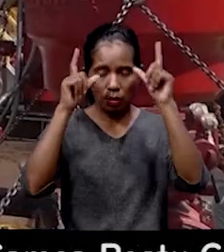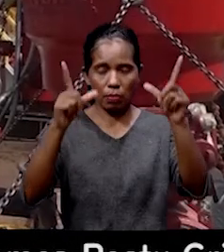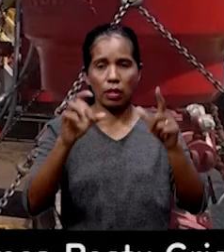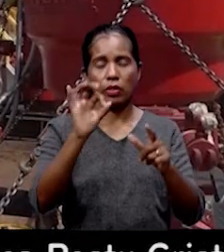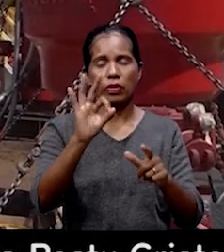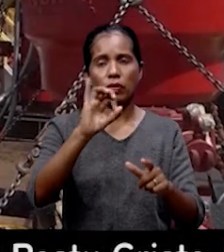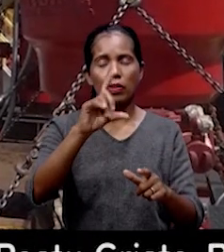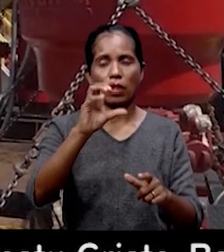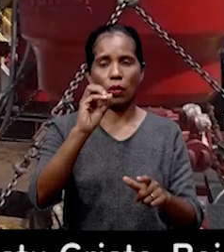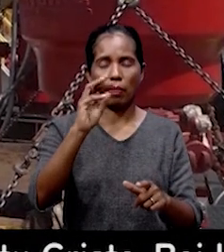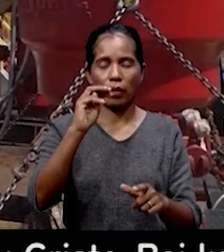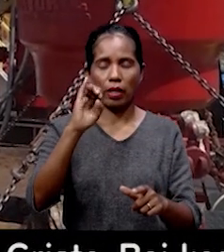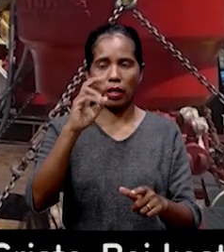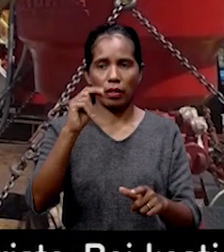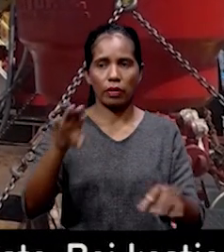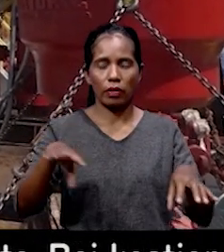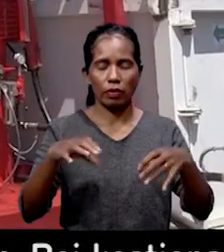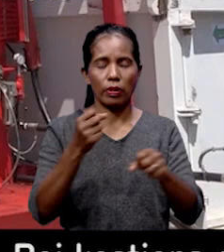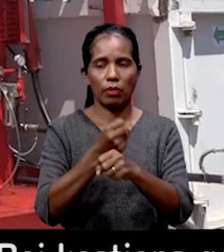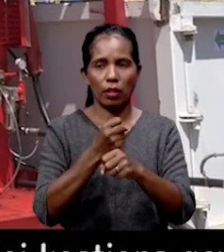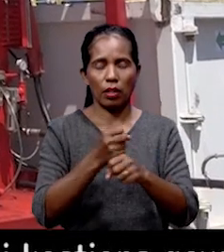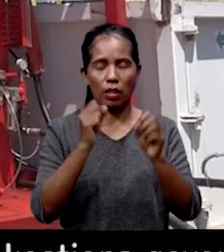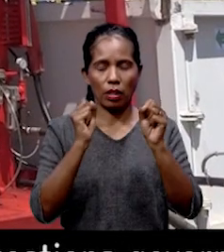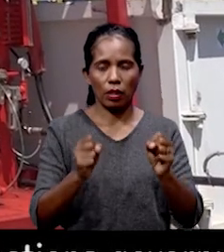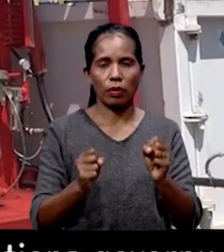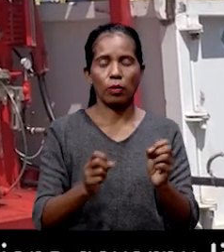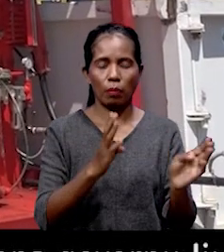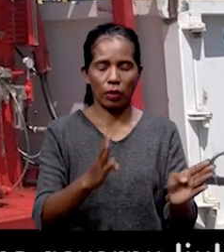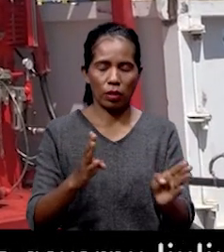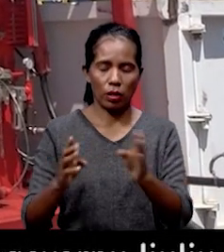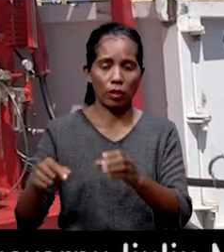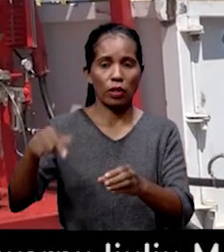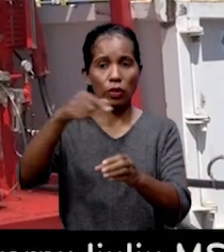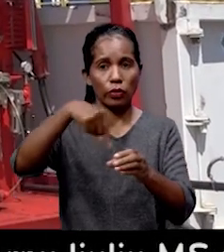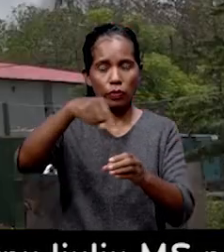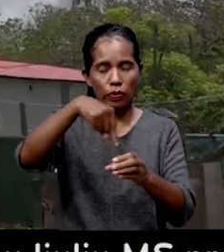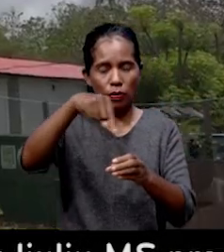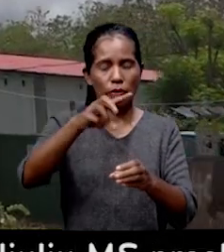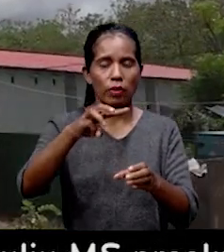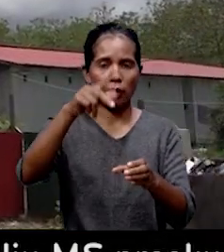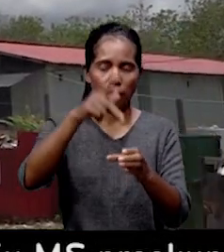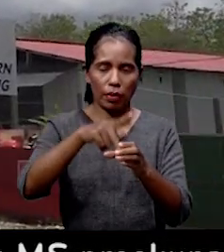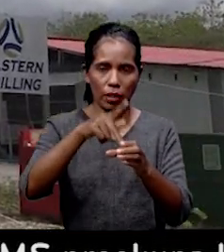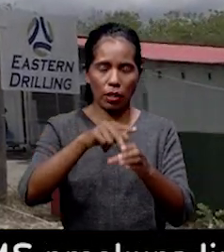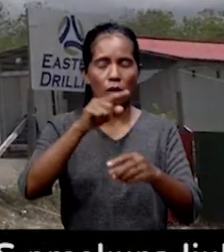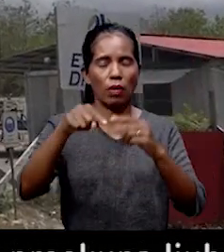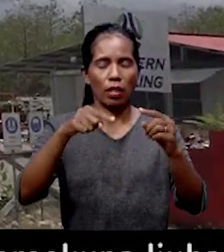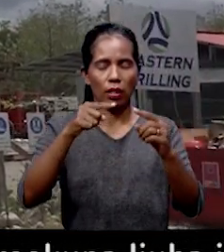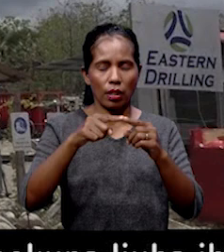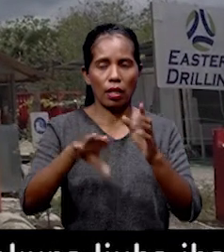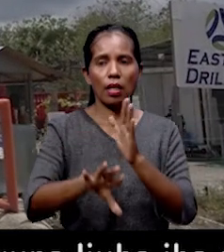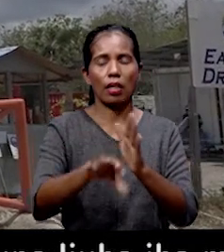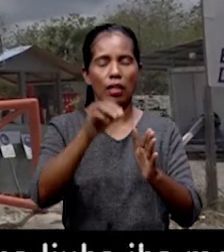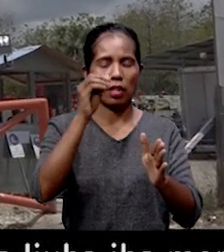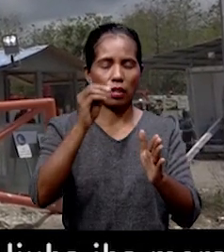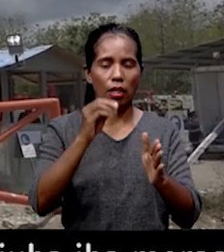ninha parte esforço makas ho di bela executa processo perfuração Poço Fetok Maus, banheira retan aprovação final husi ANPM. Toras